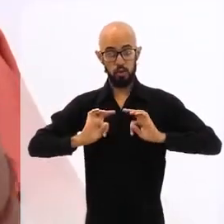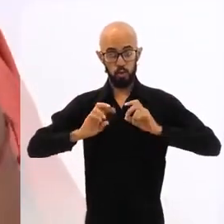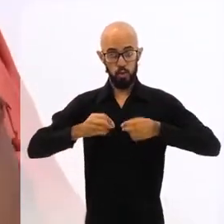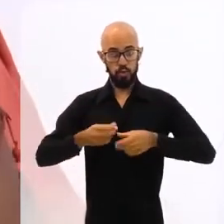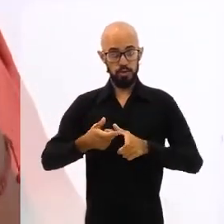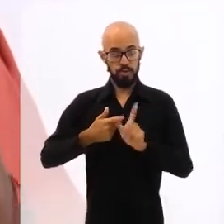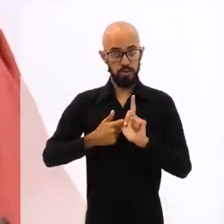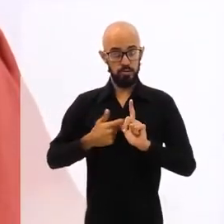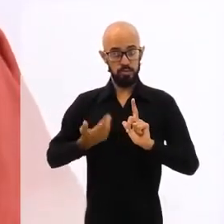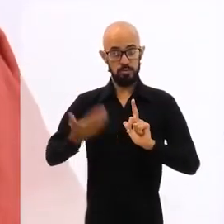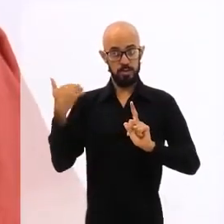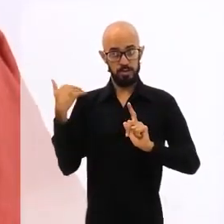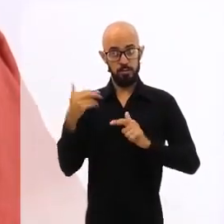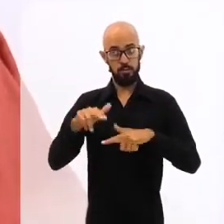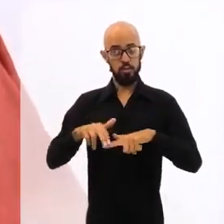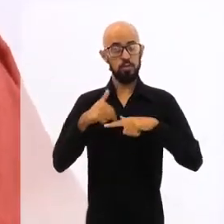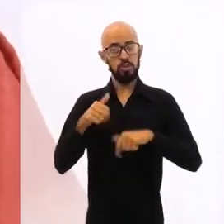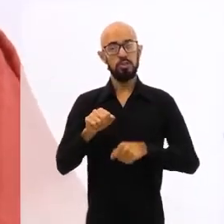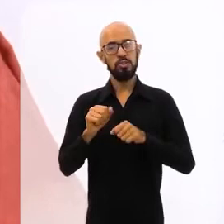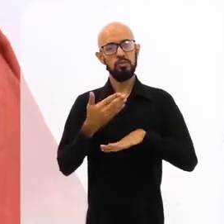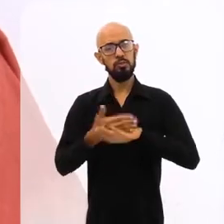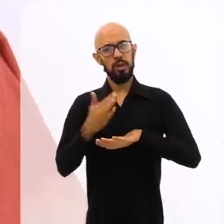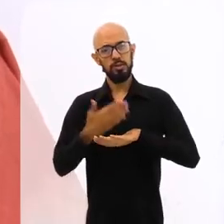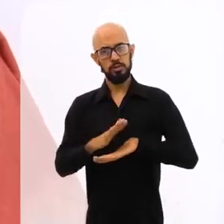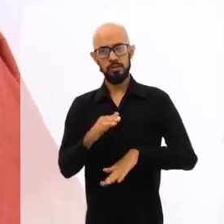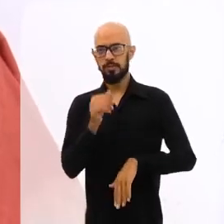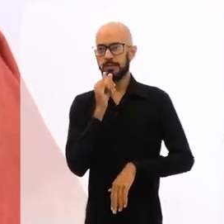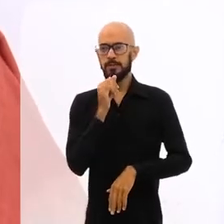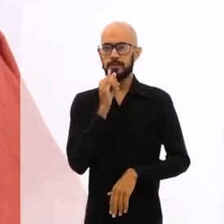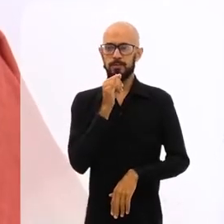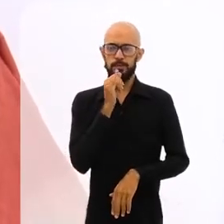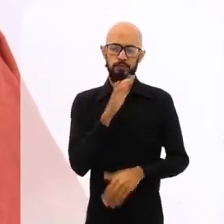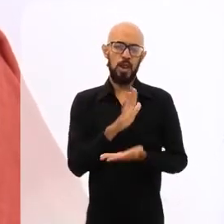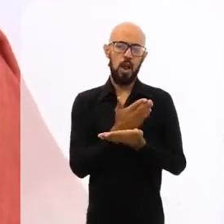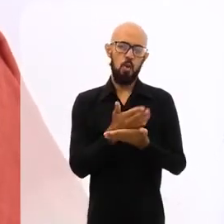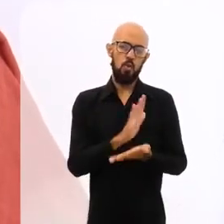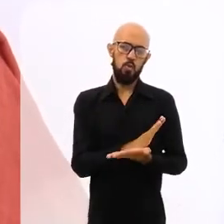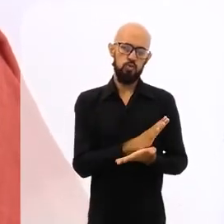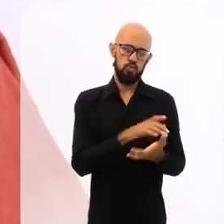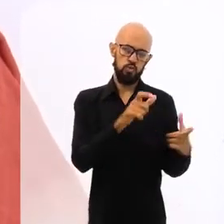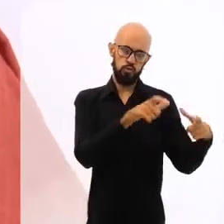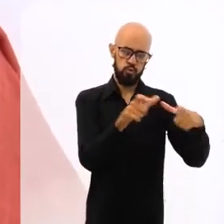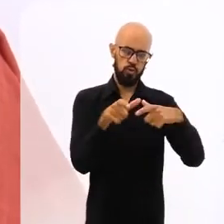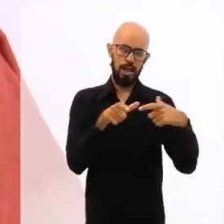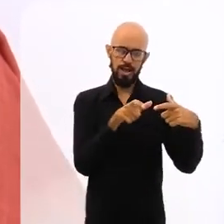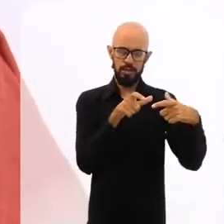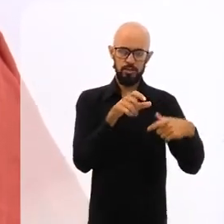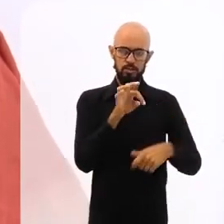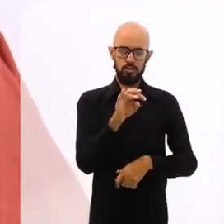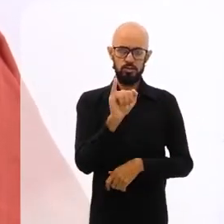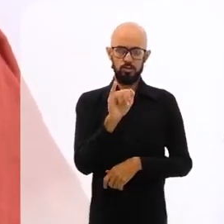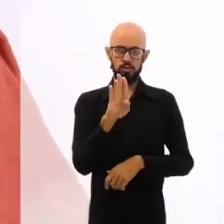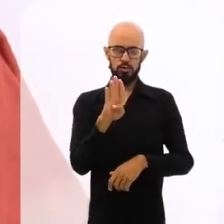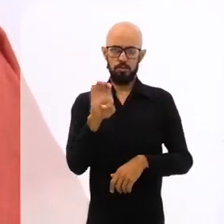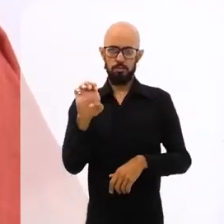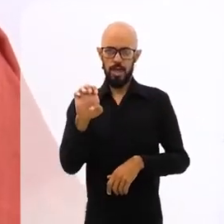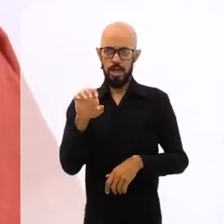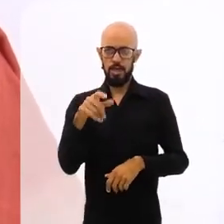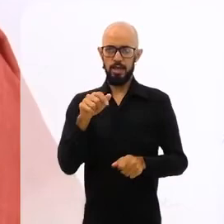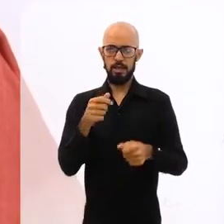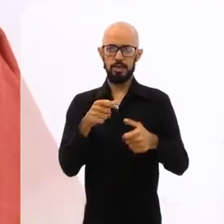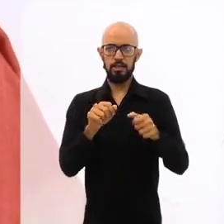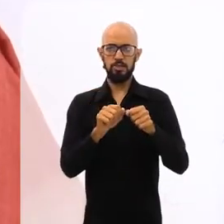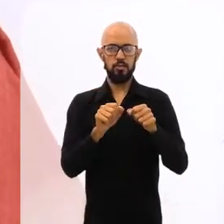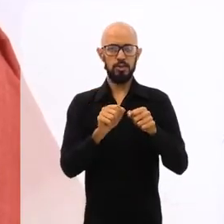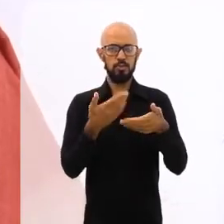por isso que nós fazemos muitas práticas meritórias. Por exemplo, os lamas de algumas regiões lá no Tibete e algumas partes,